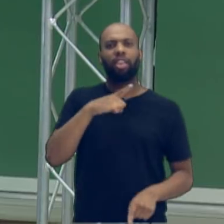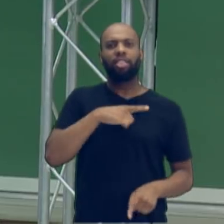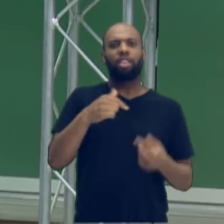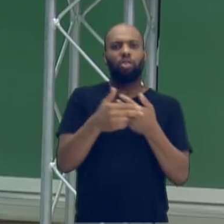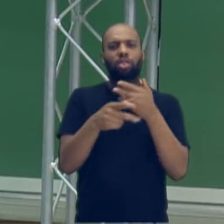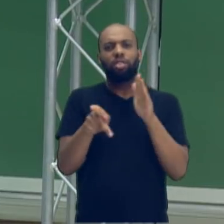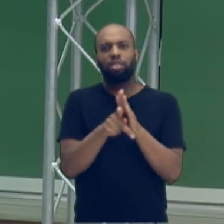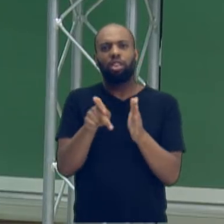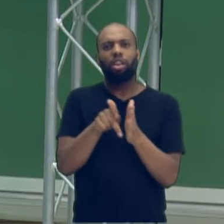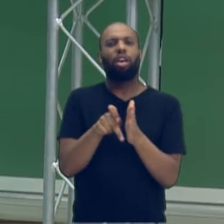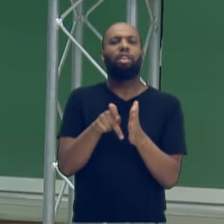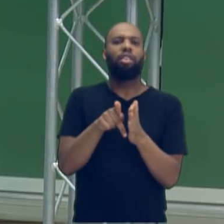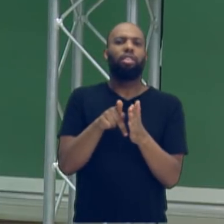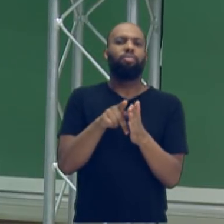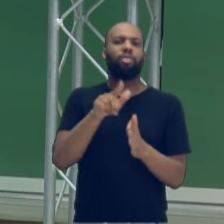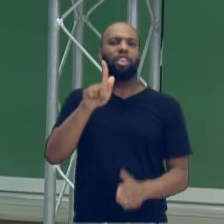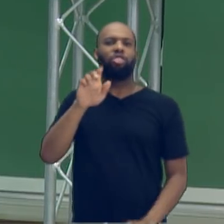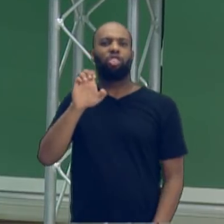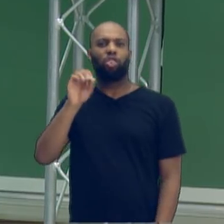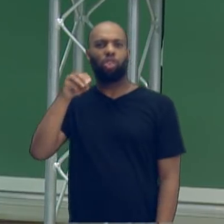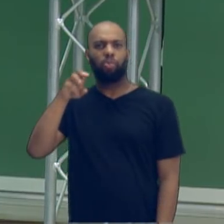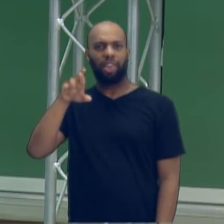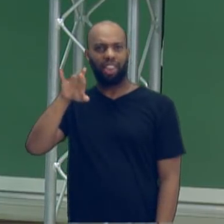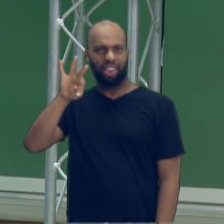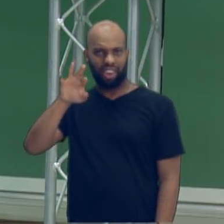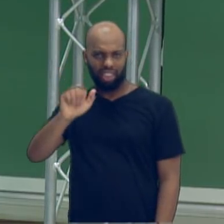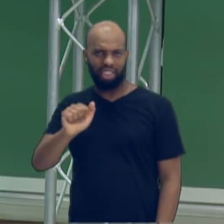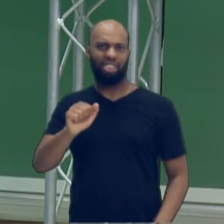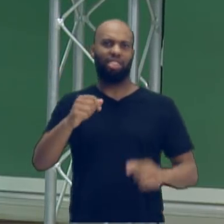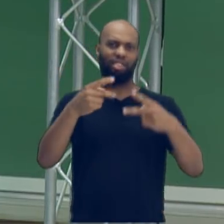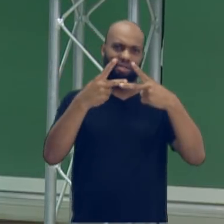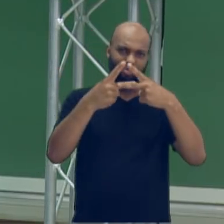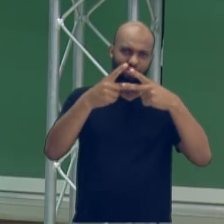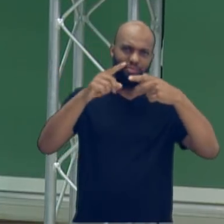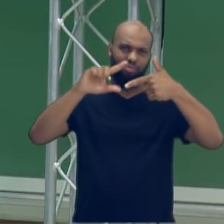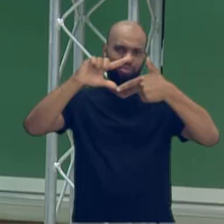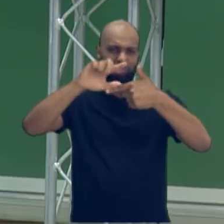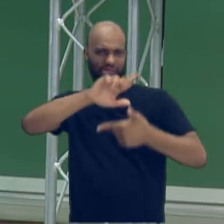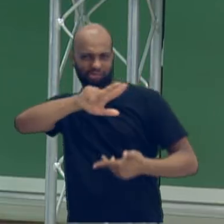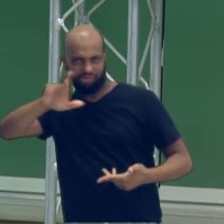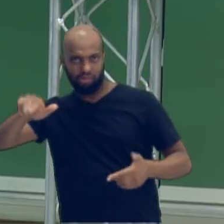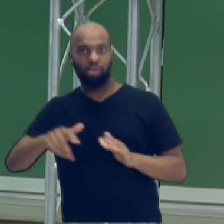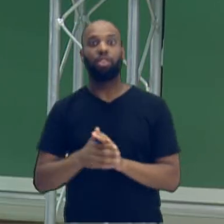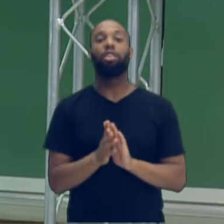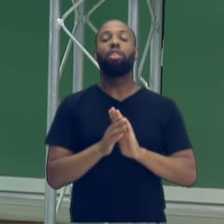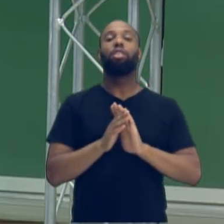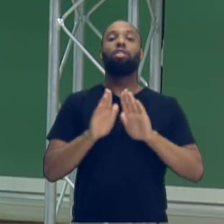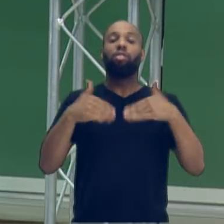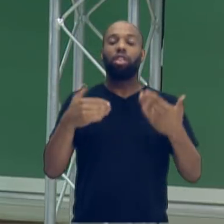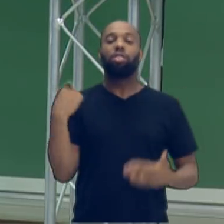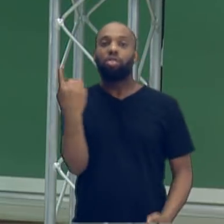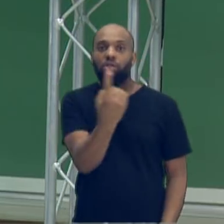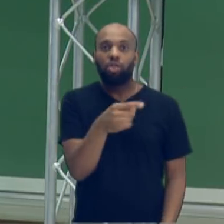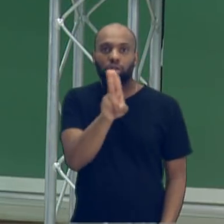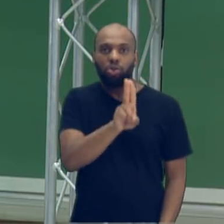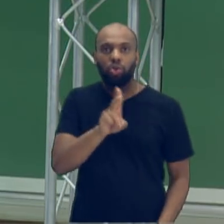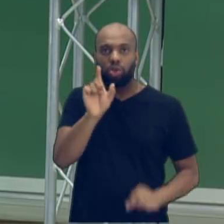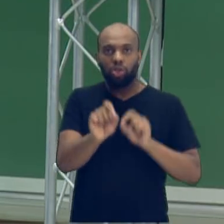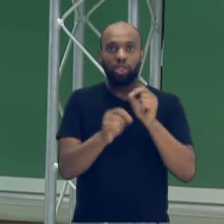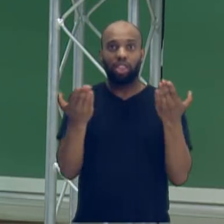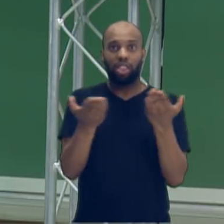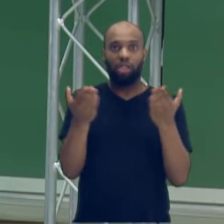caso, como nós colocamos uma letrinha, né, para acompanhar aqui a expressão, nós estamos representando uma